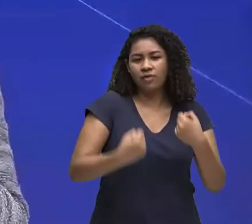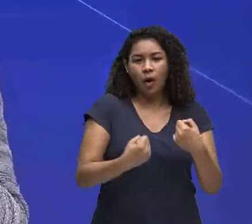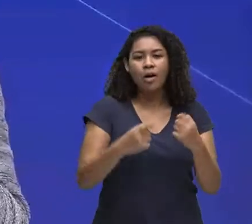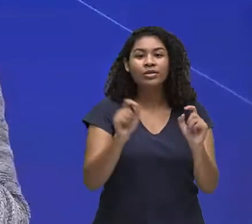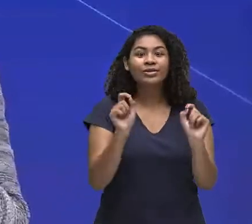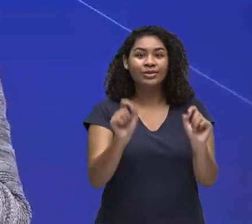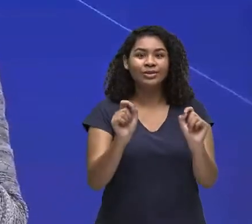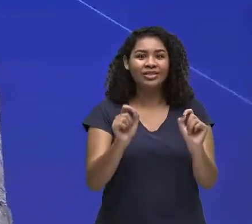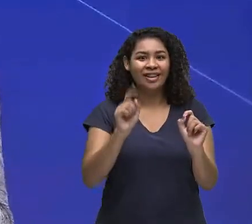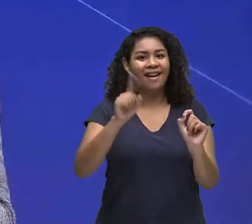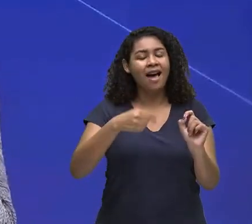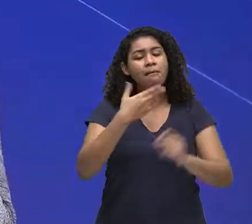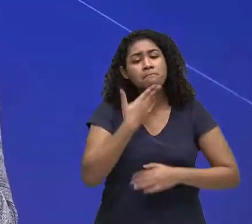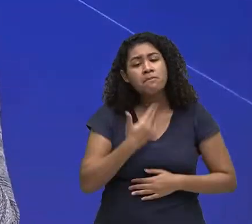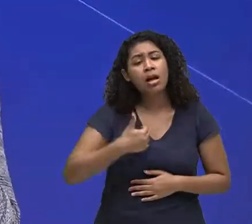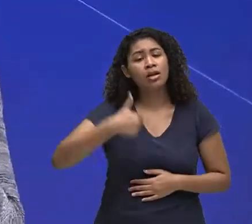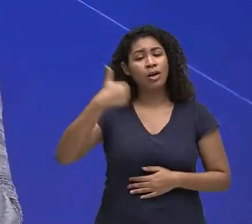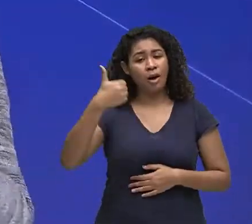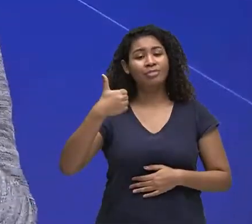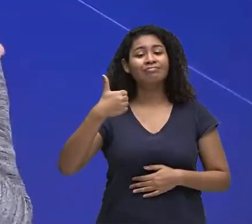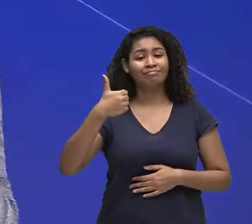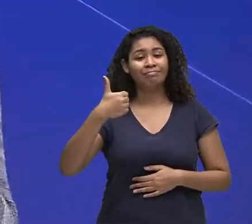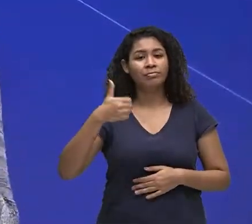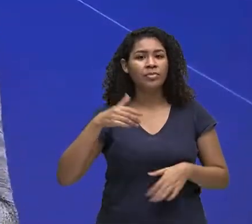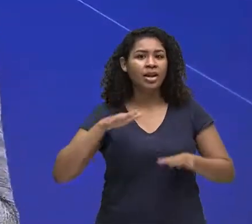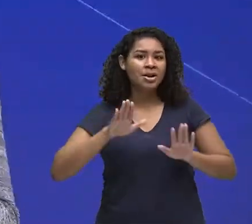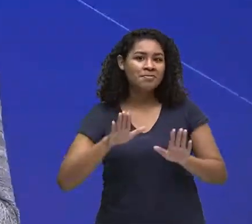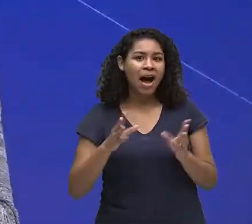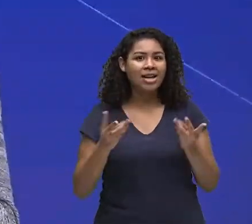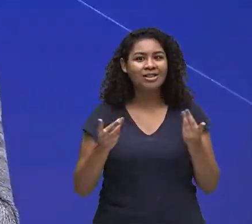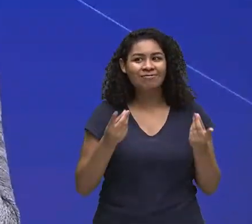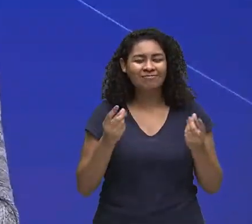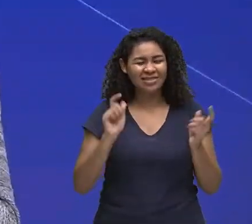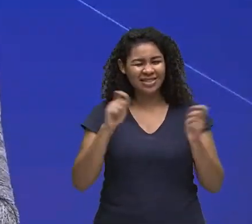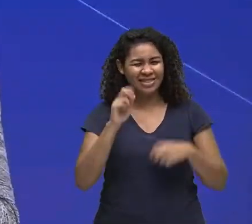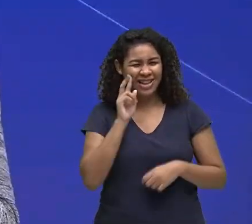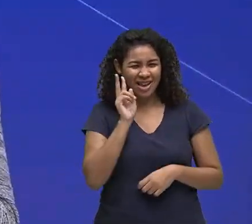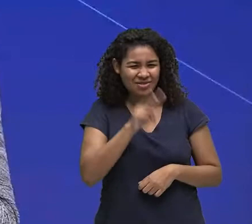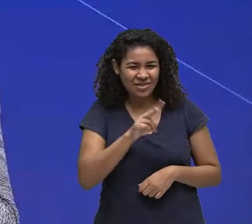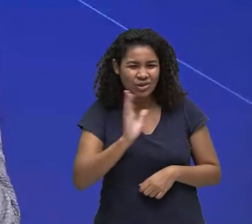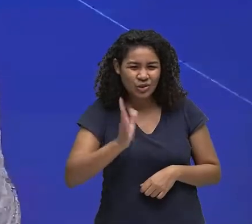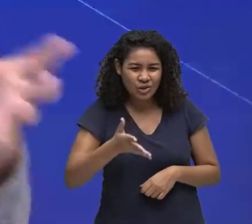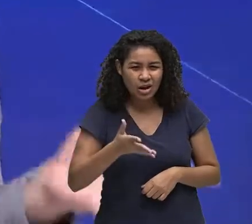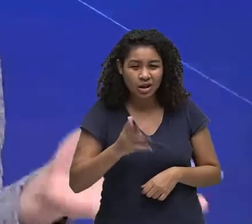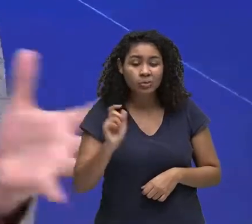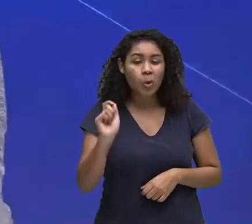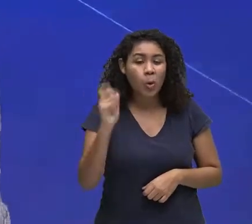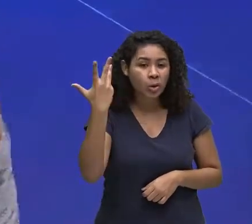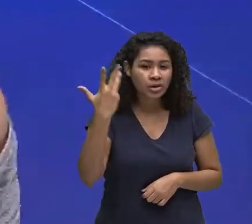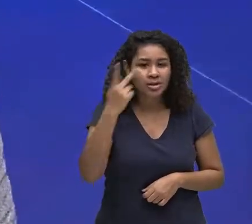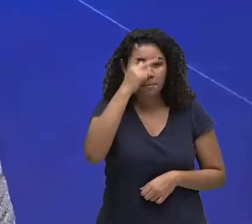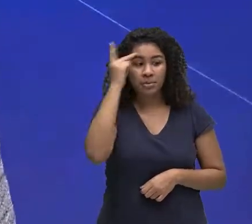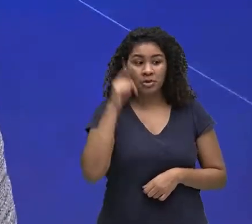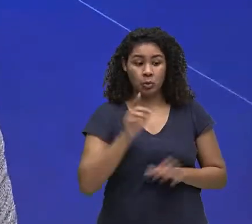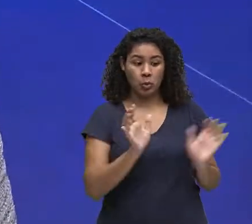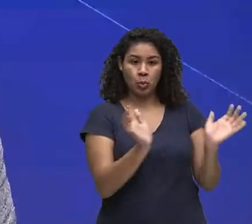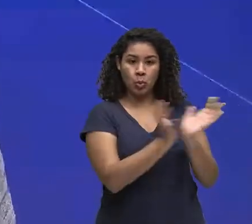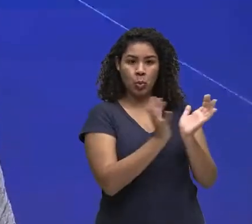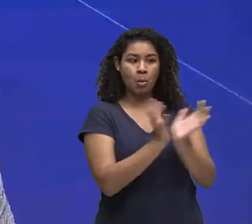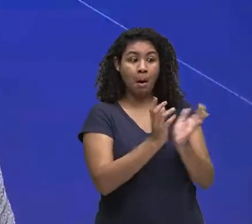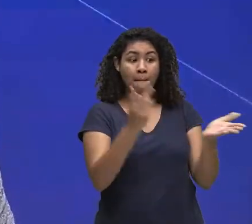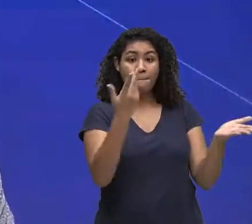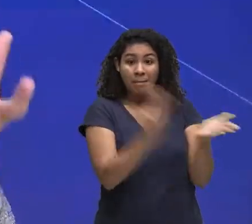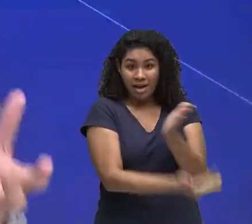isso fazer melhor. Mas quem nunca presenciou uma situação onde o perdedor, o time